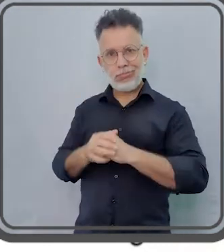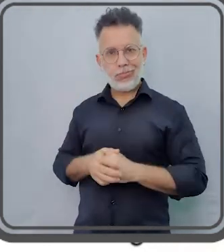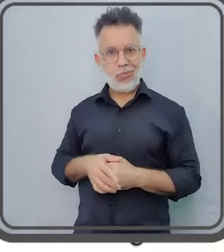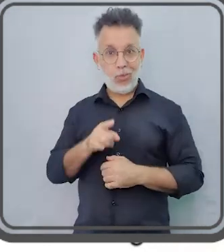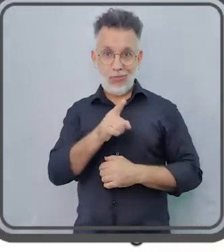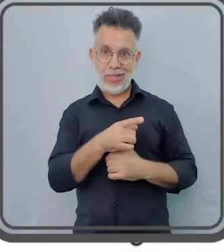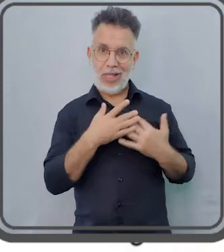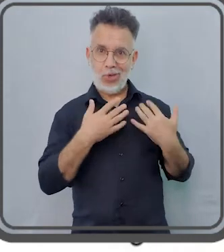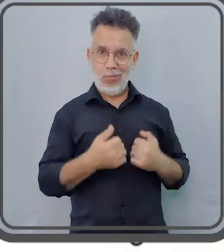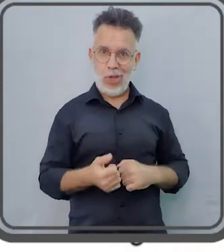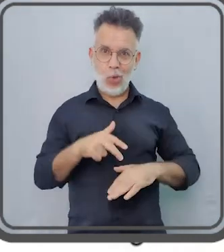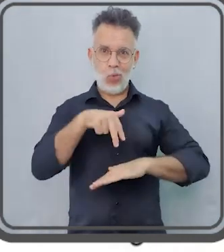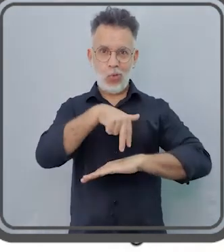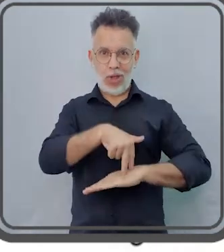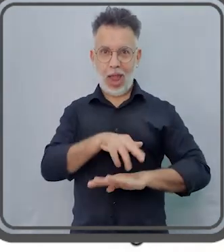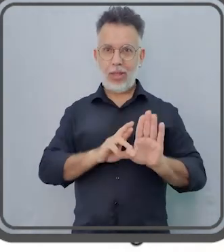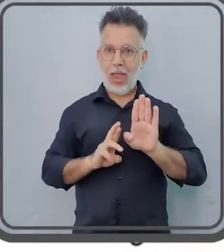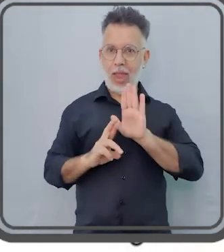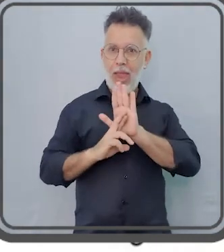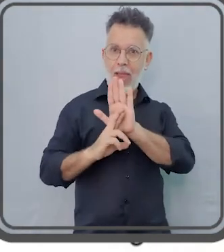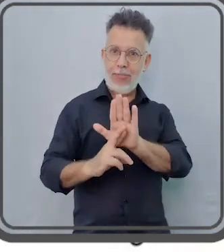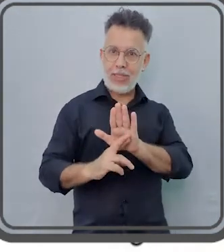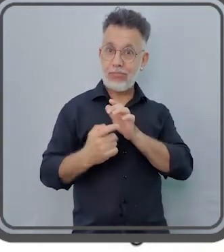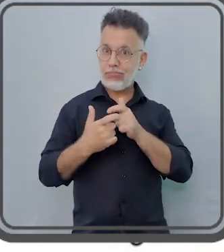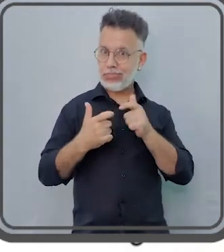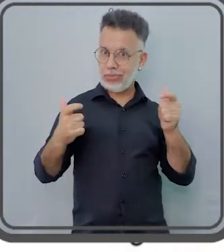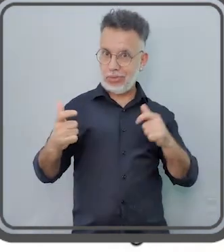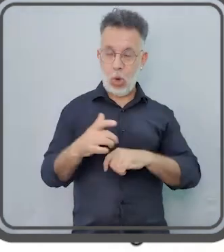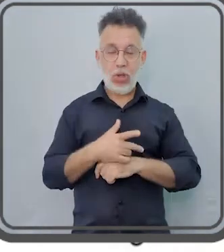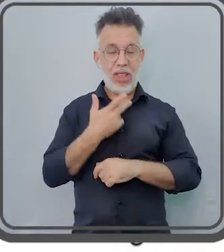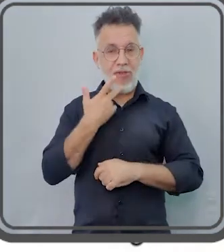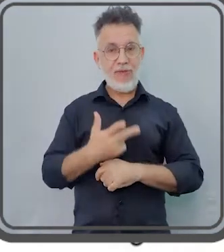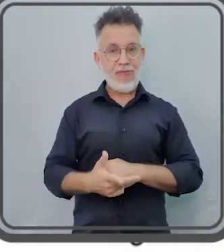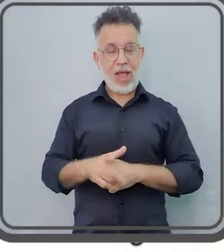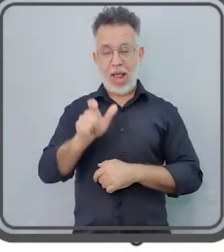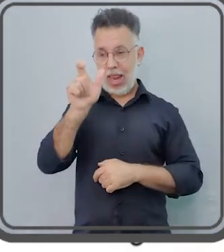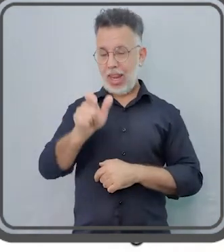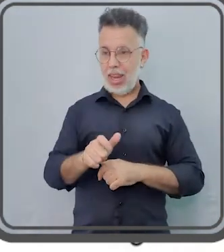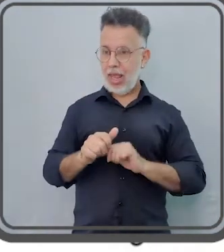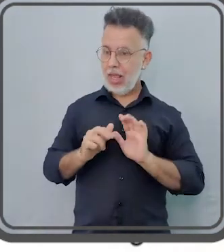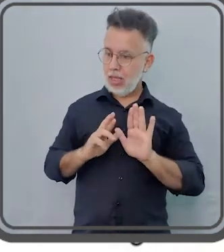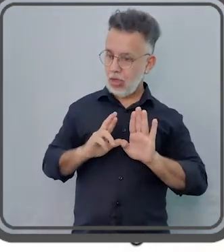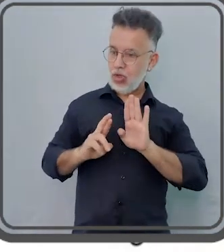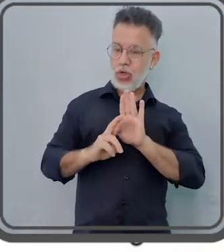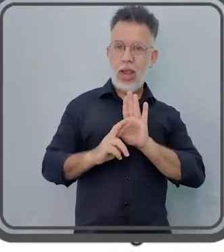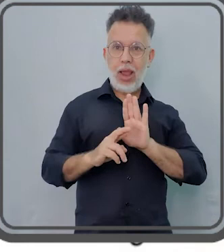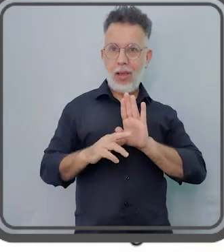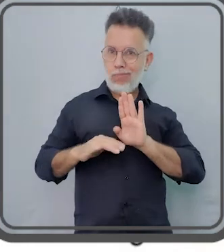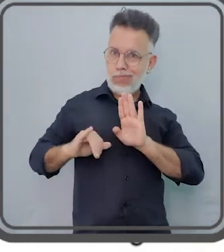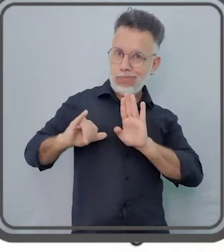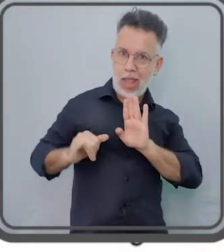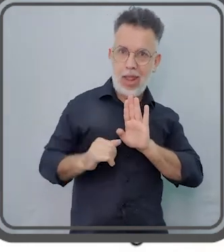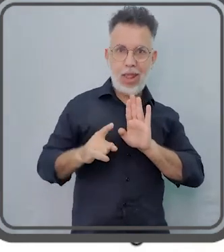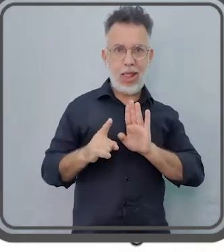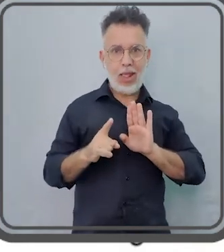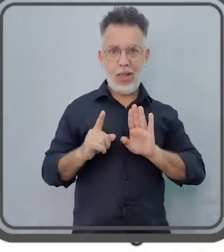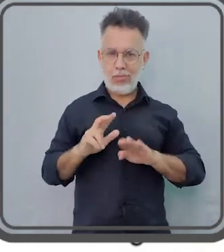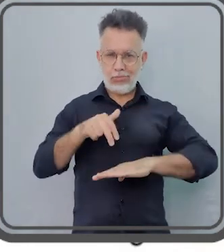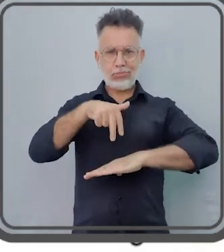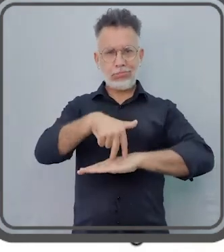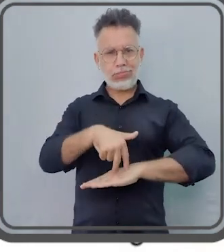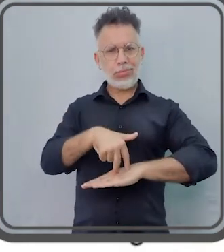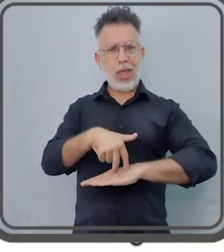representatividade muito grande, né? Quando a gente fala de sororidade, é chegar, abrir esse espaço, se estabelecer nele e trazer